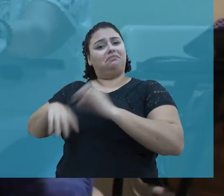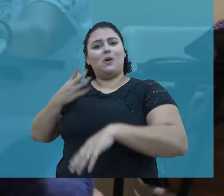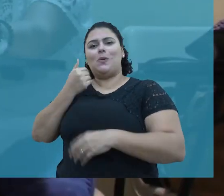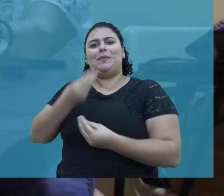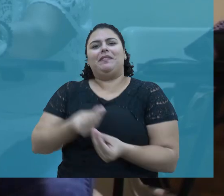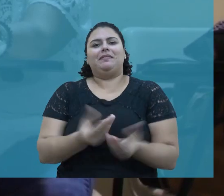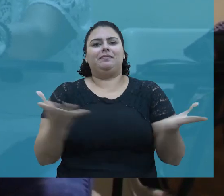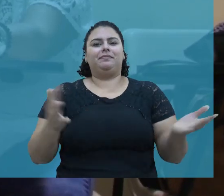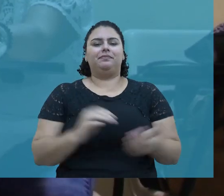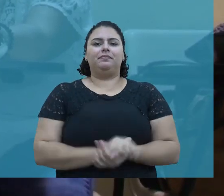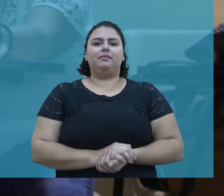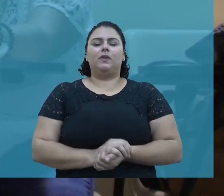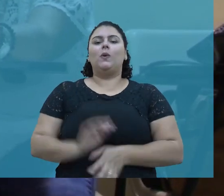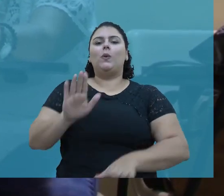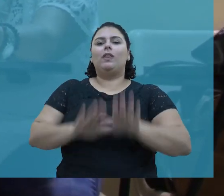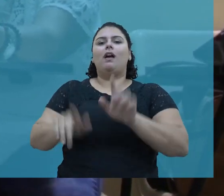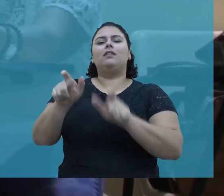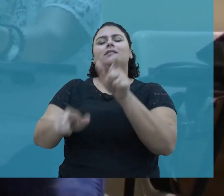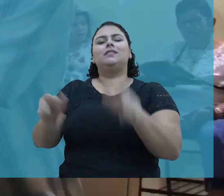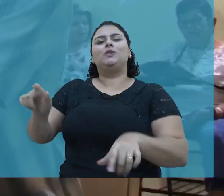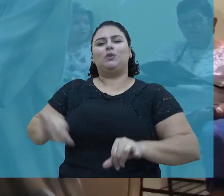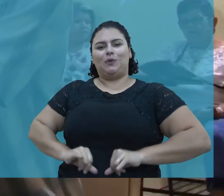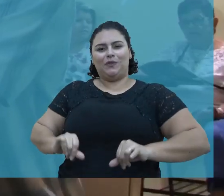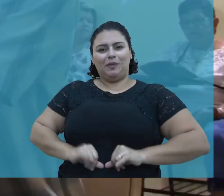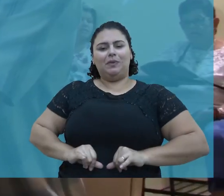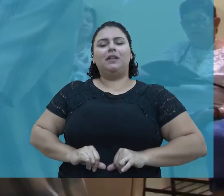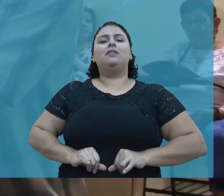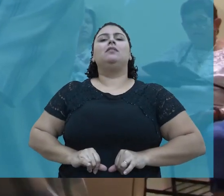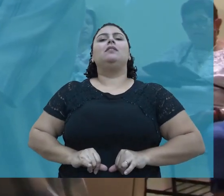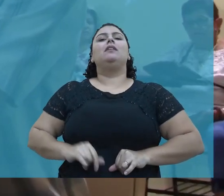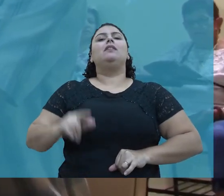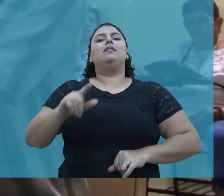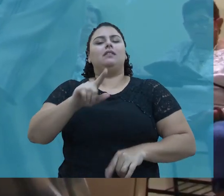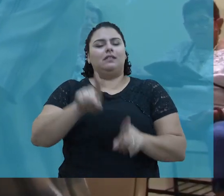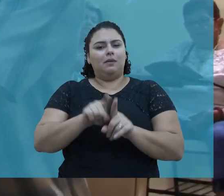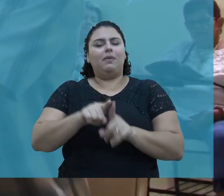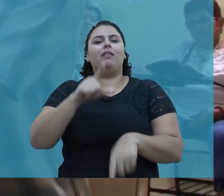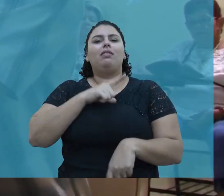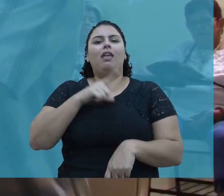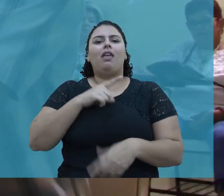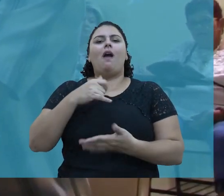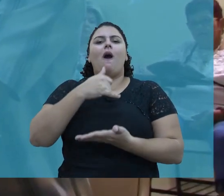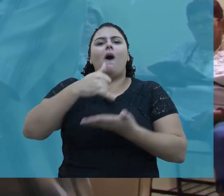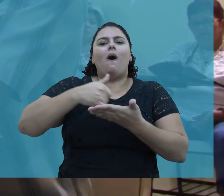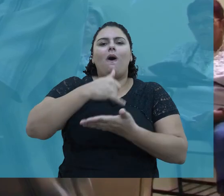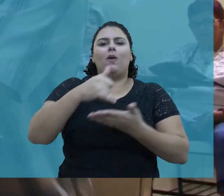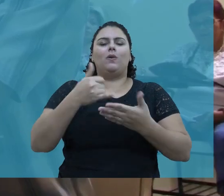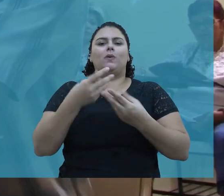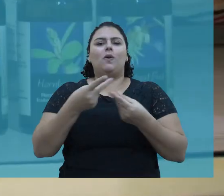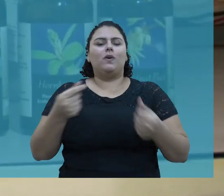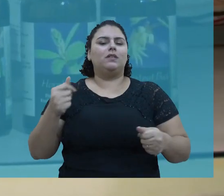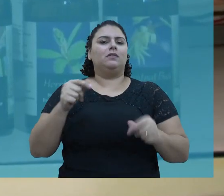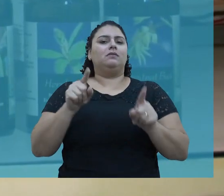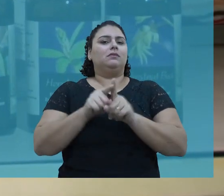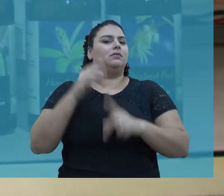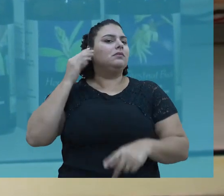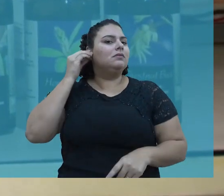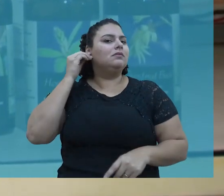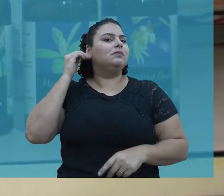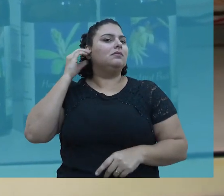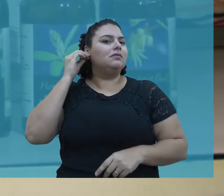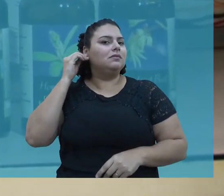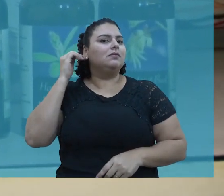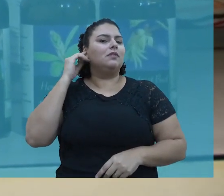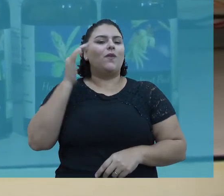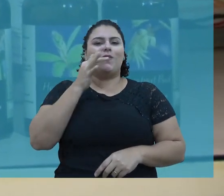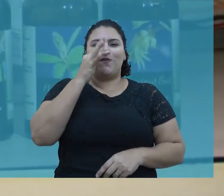o cuidado com a dor do outro não para por aí. Os participantes também têm acesso a sessões de auriculoterapia e recebem